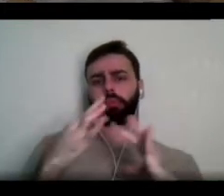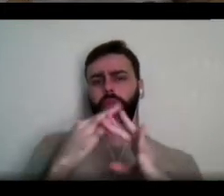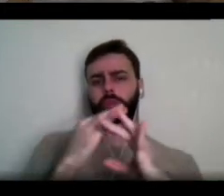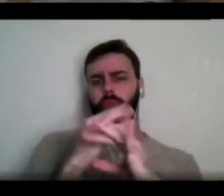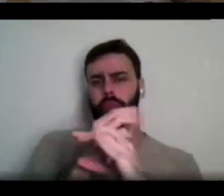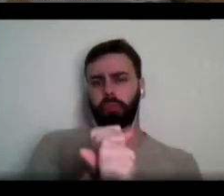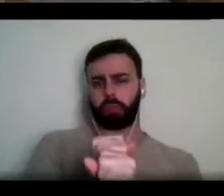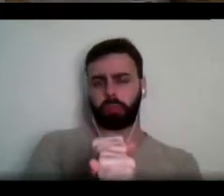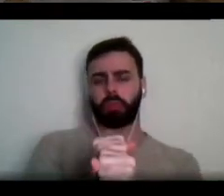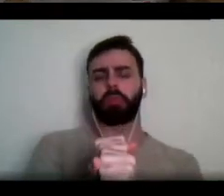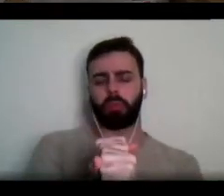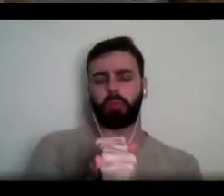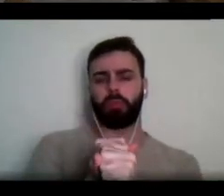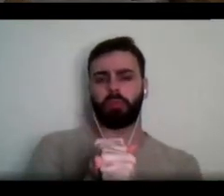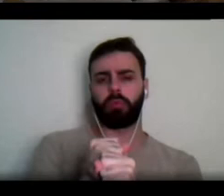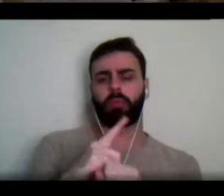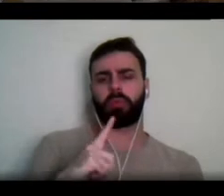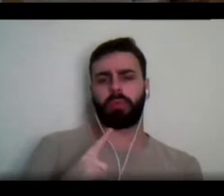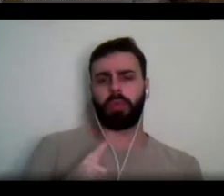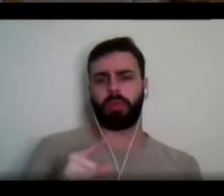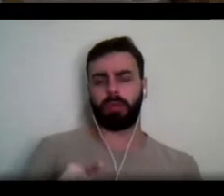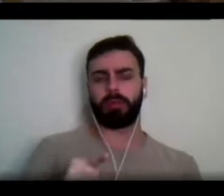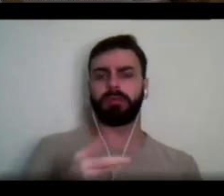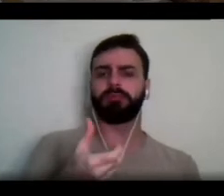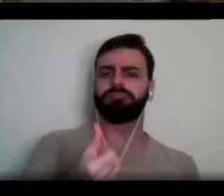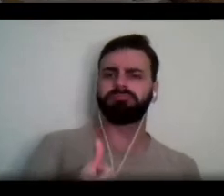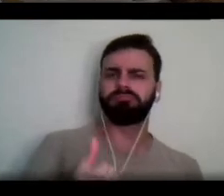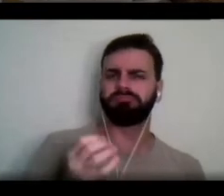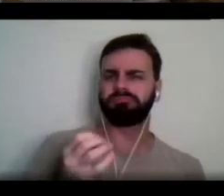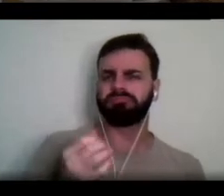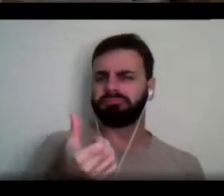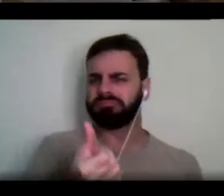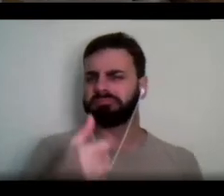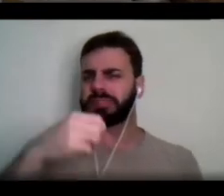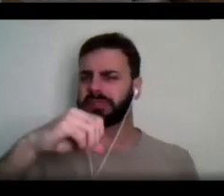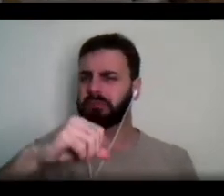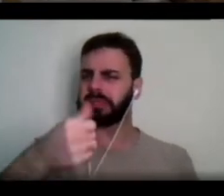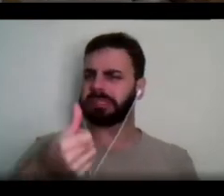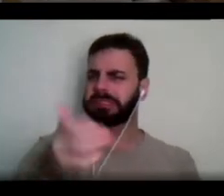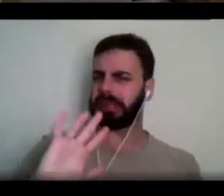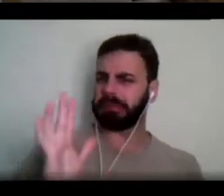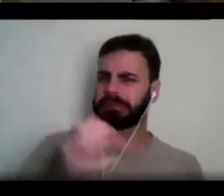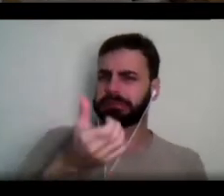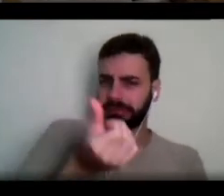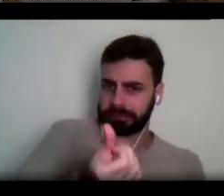as contas, vai dar um bocado de coisa, dá da ordem de